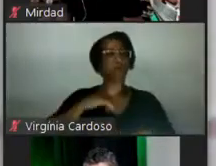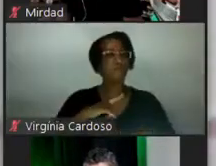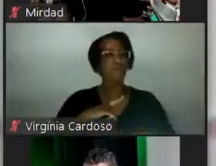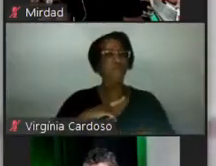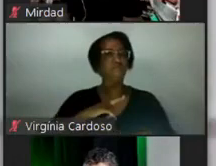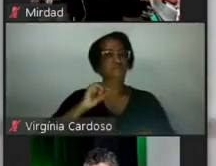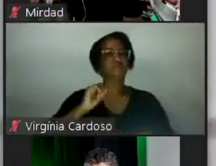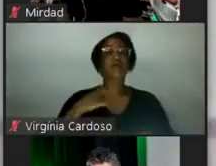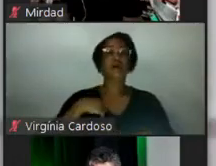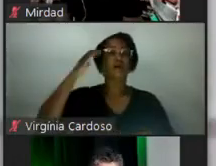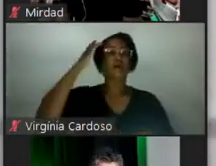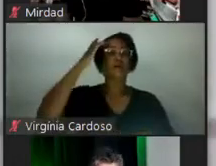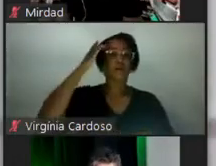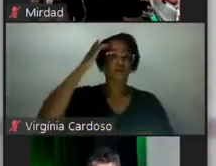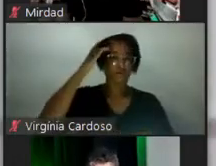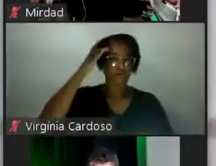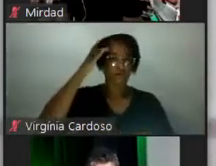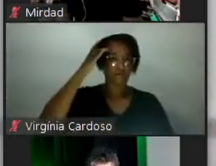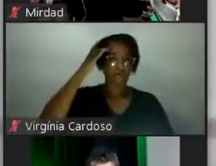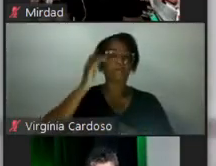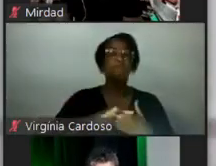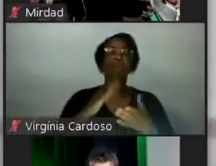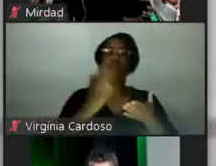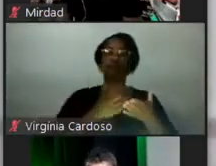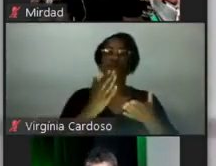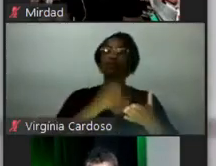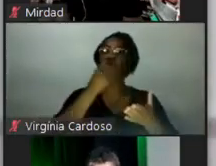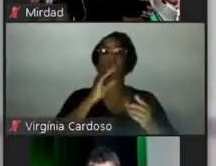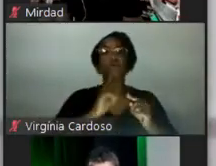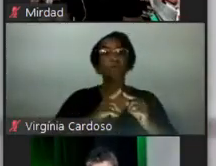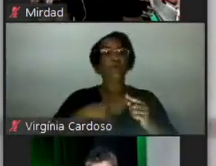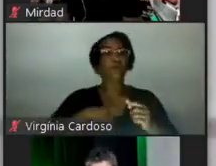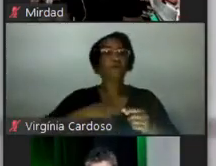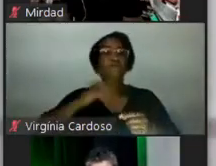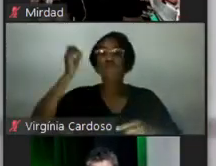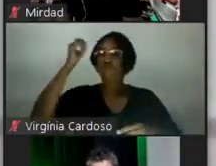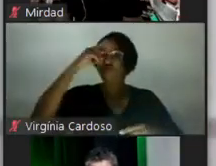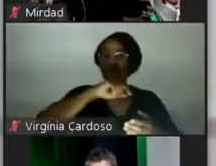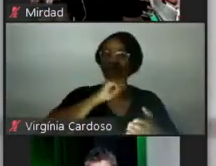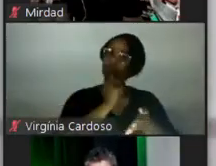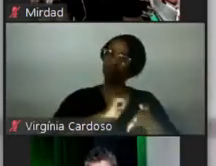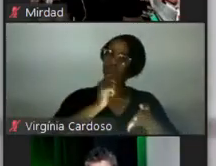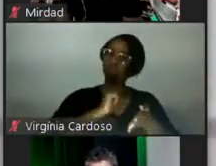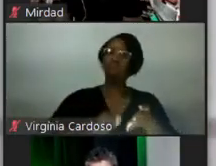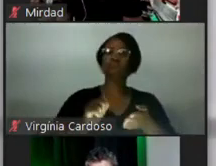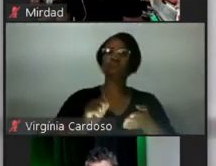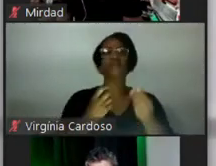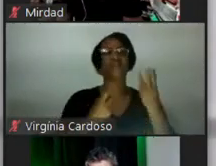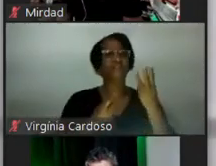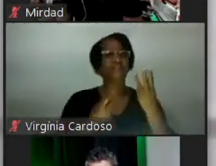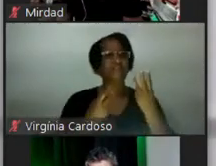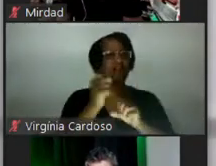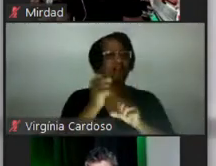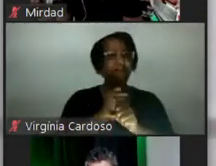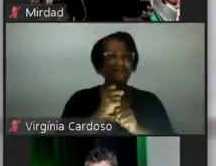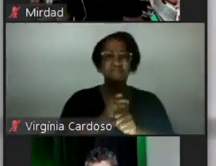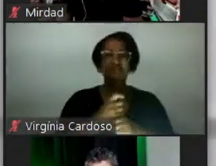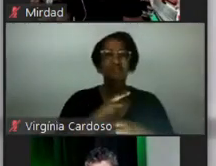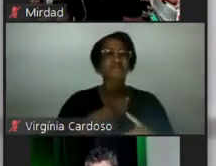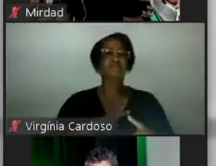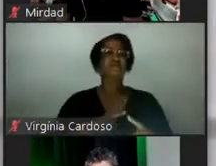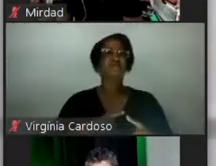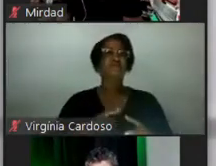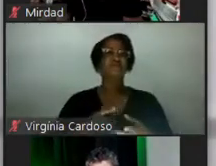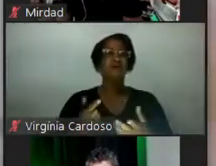eu achava que o livro era bom, porque eu me lasquei todinha para escrever, bicho. Eu fiquei uns 3 anos assim. Eu não ficava nunca feliz